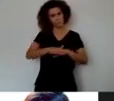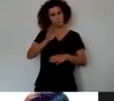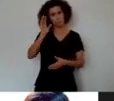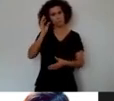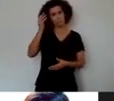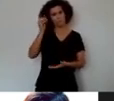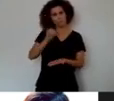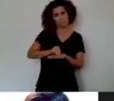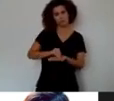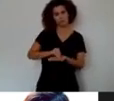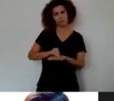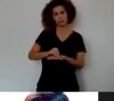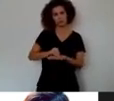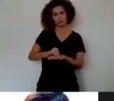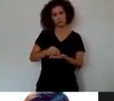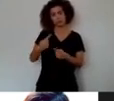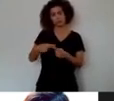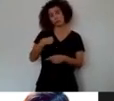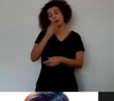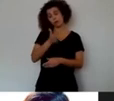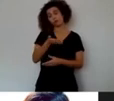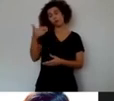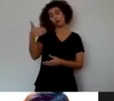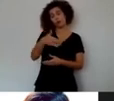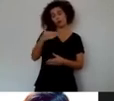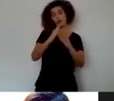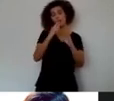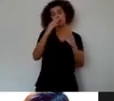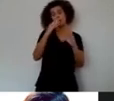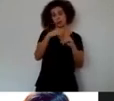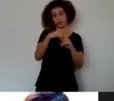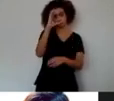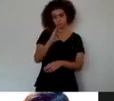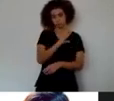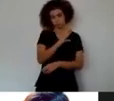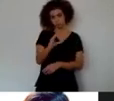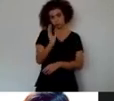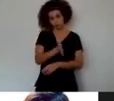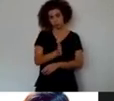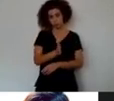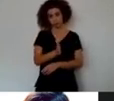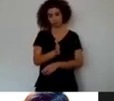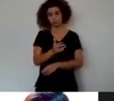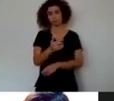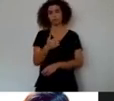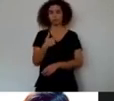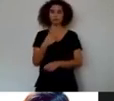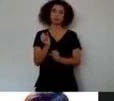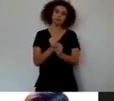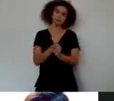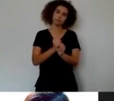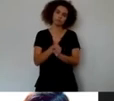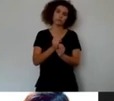Porque o discurso... Eu já frequentei uma igreja cristã. E durante muito tempo, o discurso,